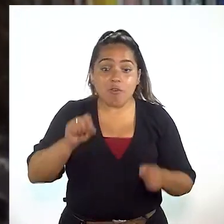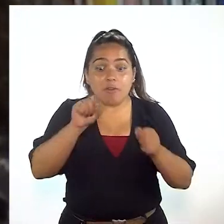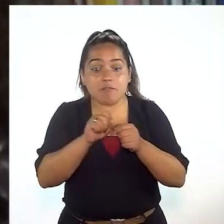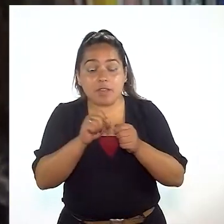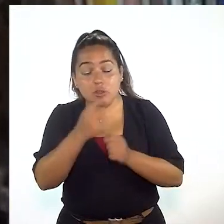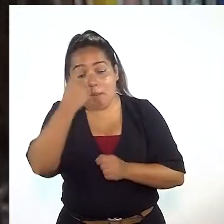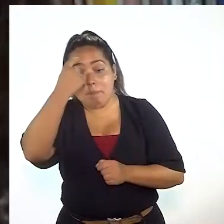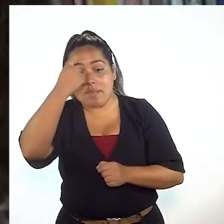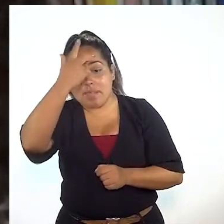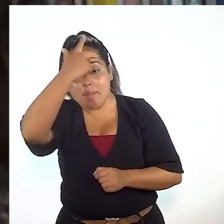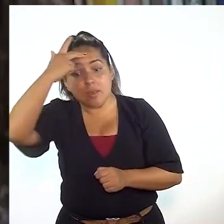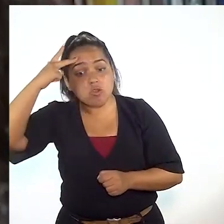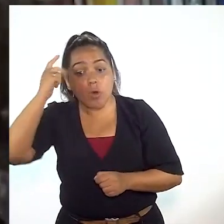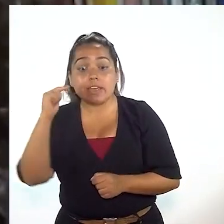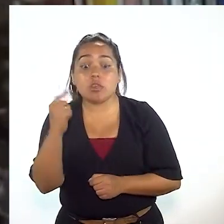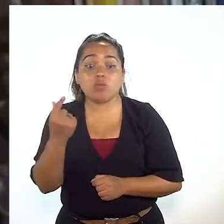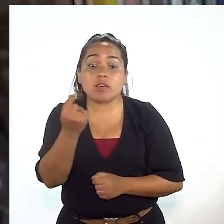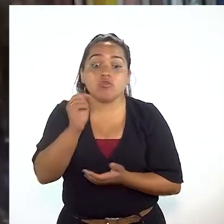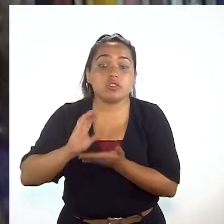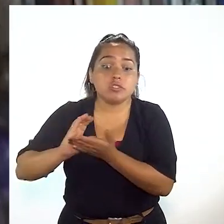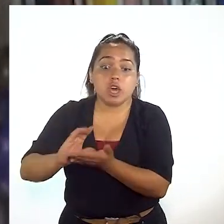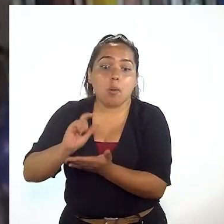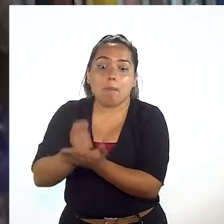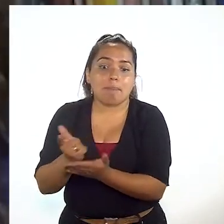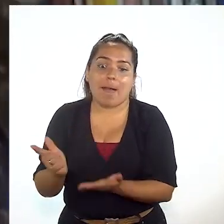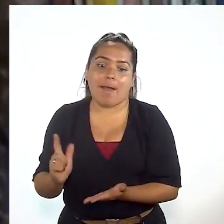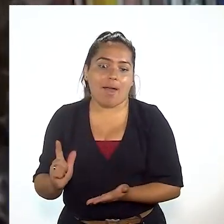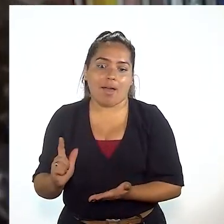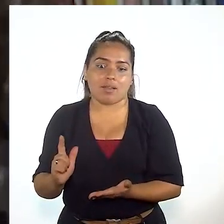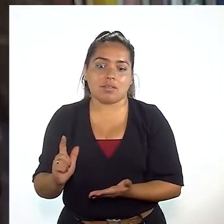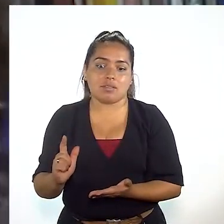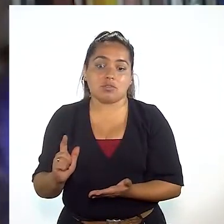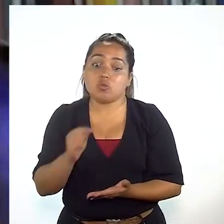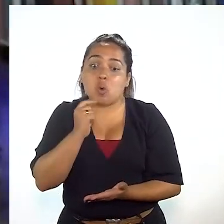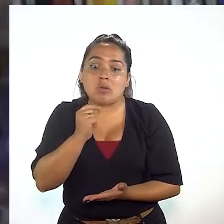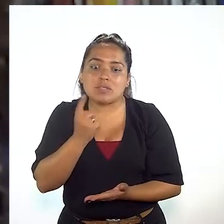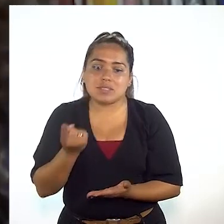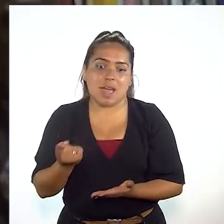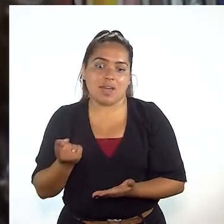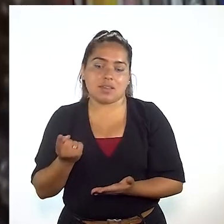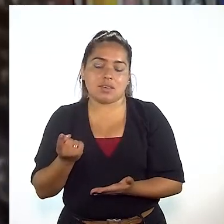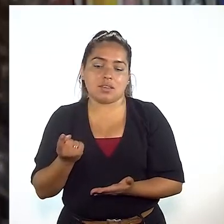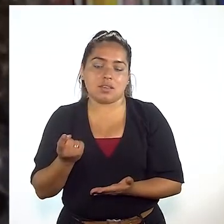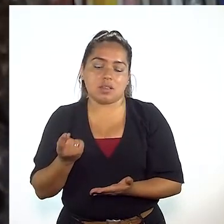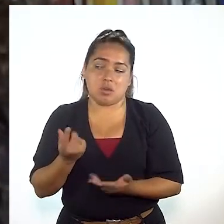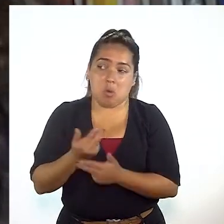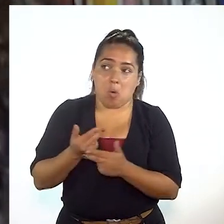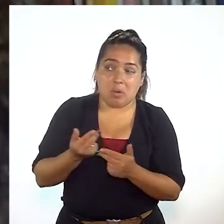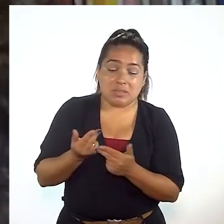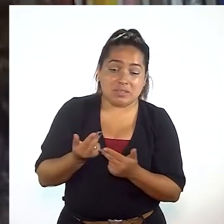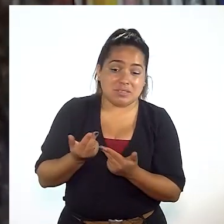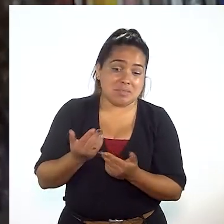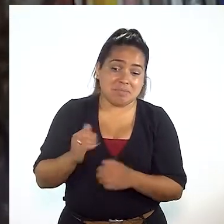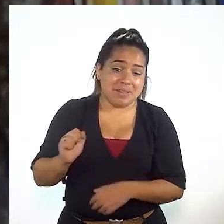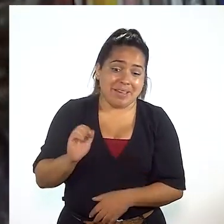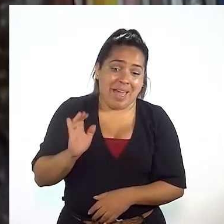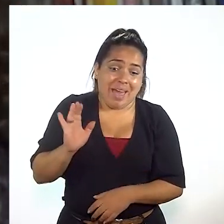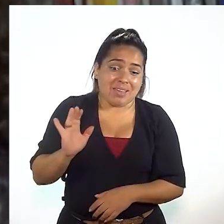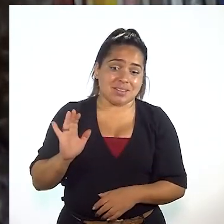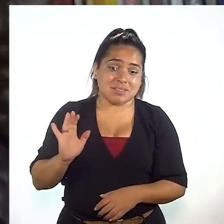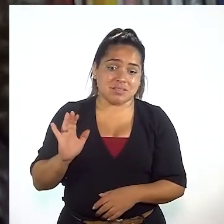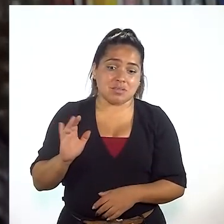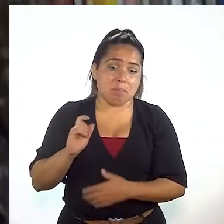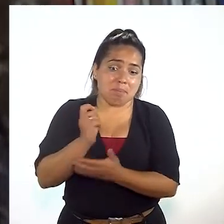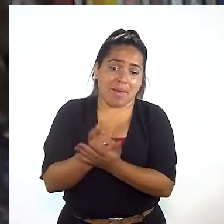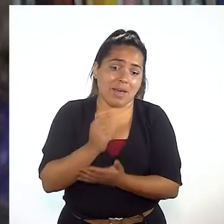compartilhável mesmo, que foi feito pensado para quem não tem capacidade de investir, né, numa